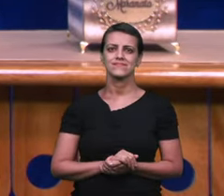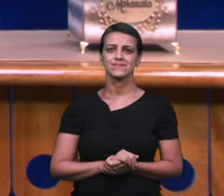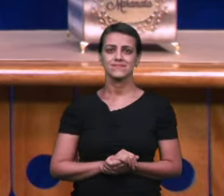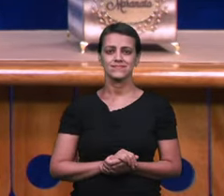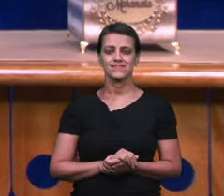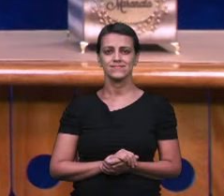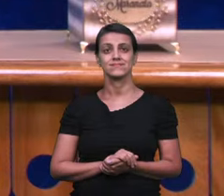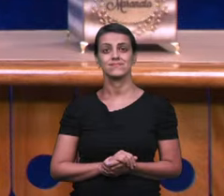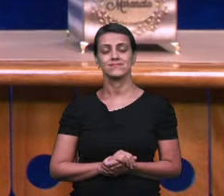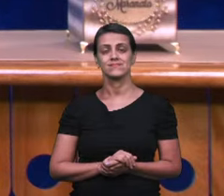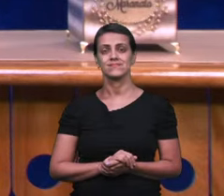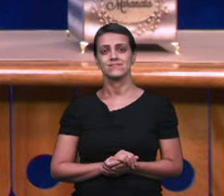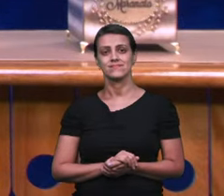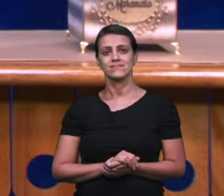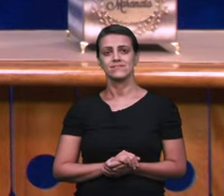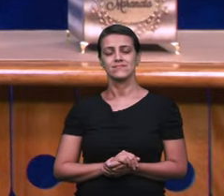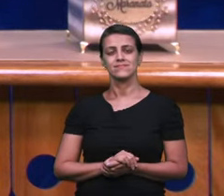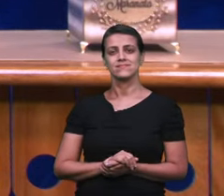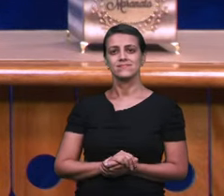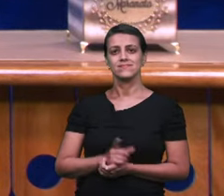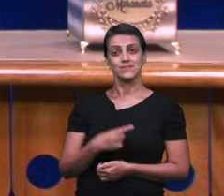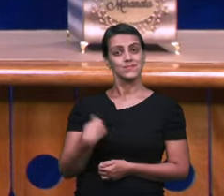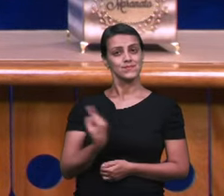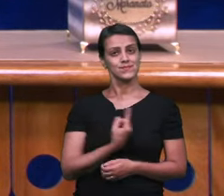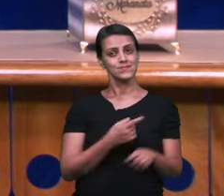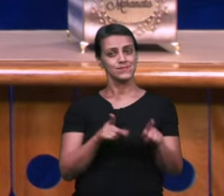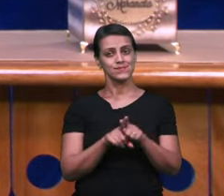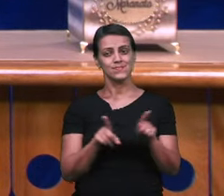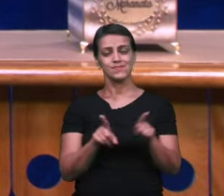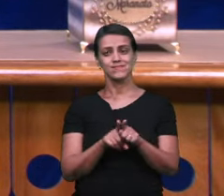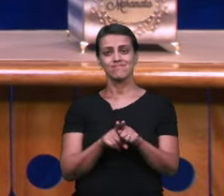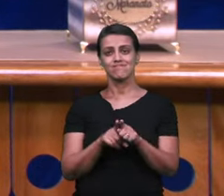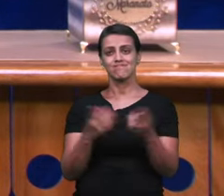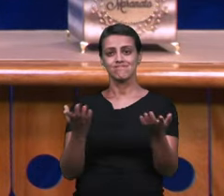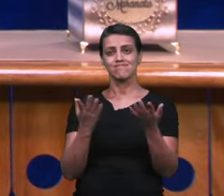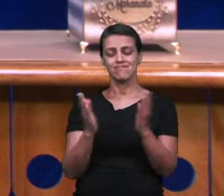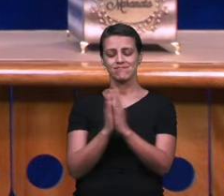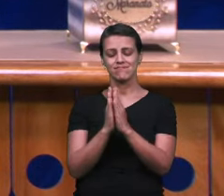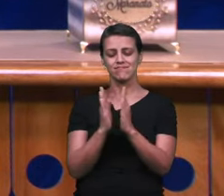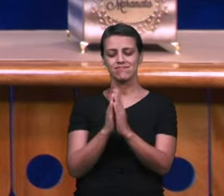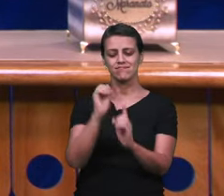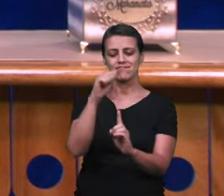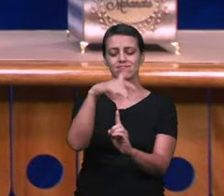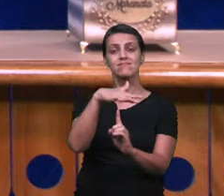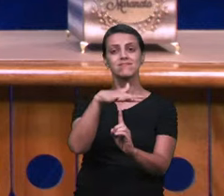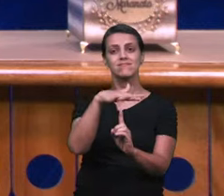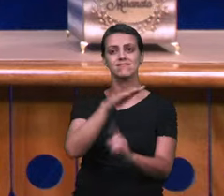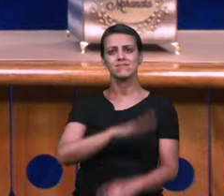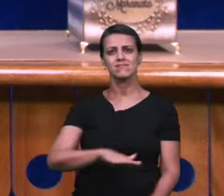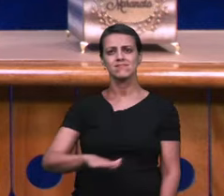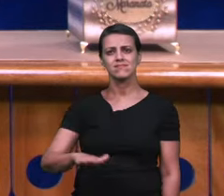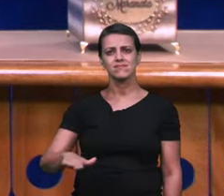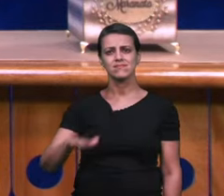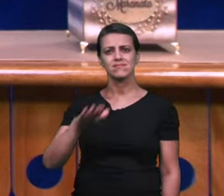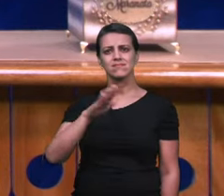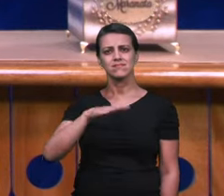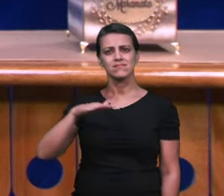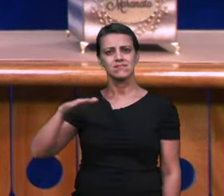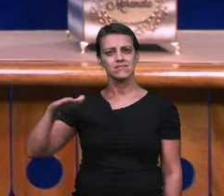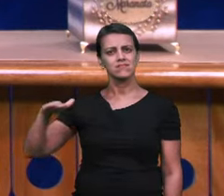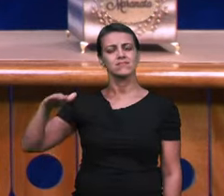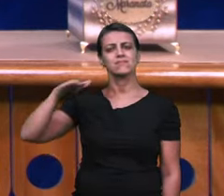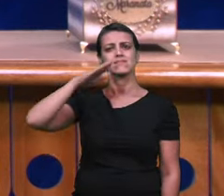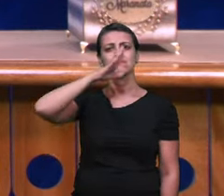neste instante em que vamos orar, nós também estaremos orando pelas crianças, os intermediários e os adolescentes que